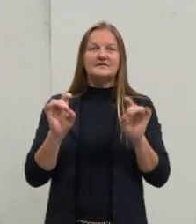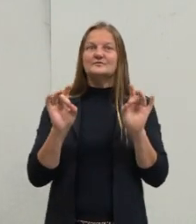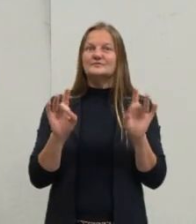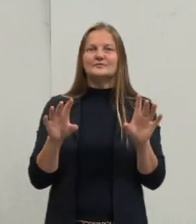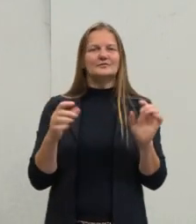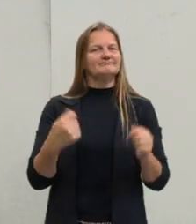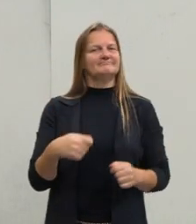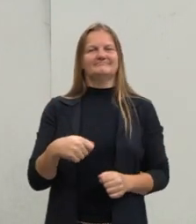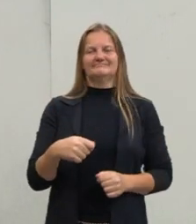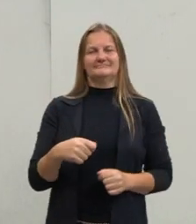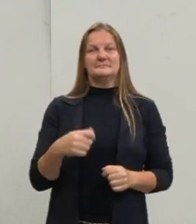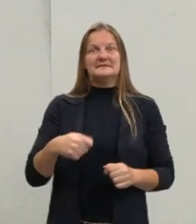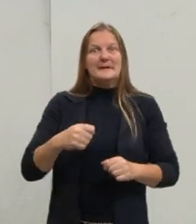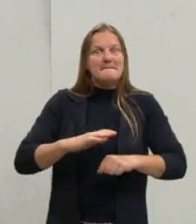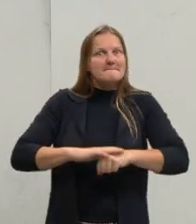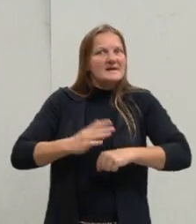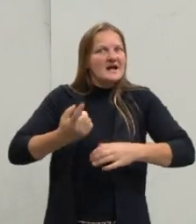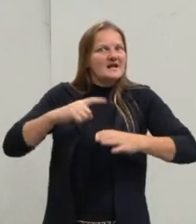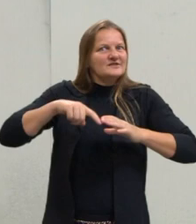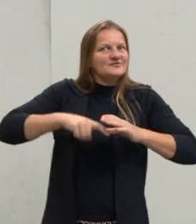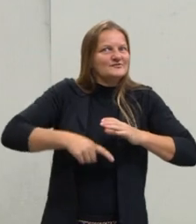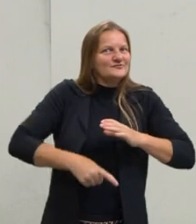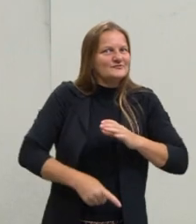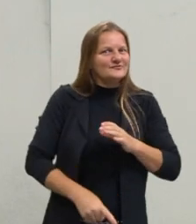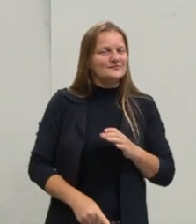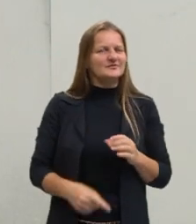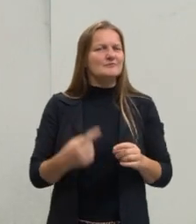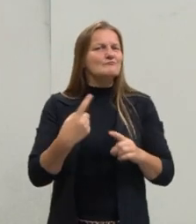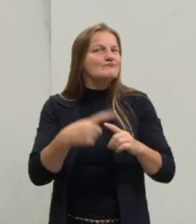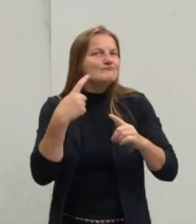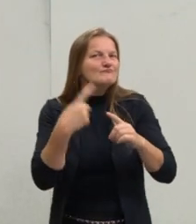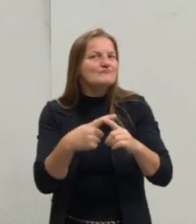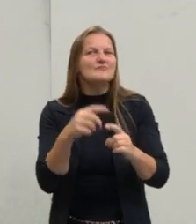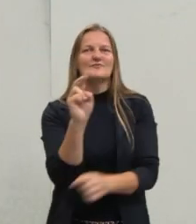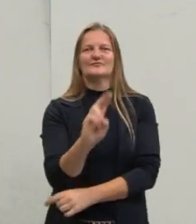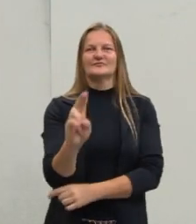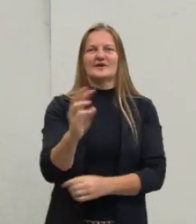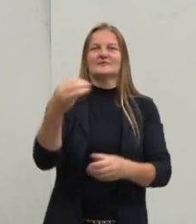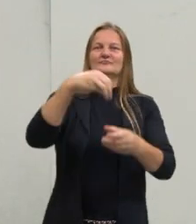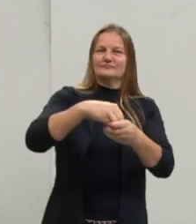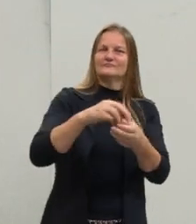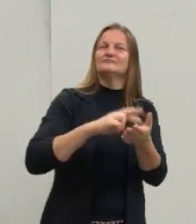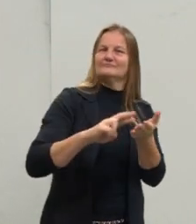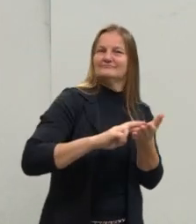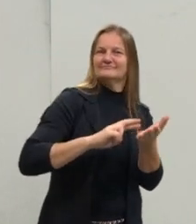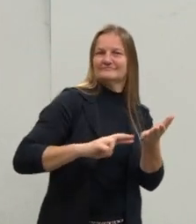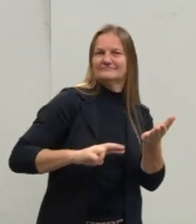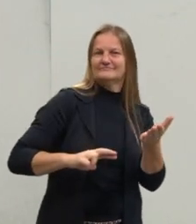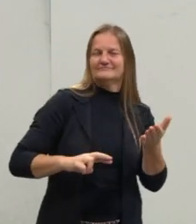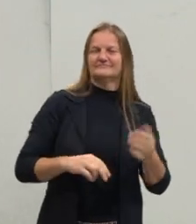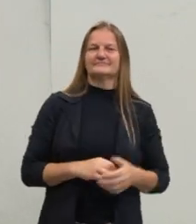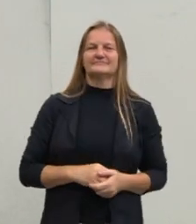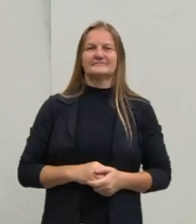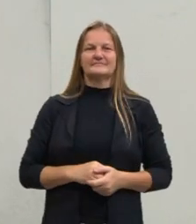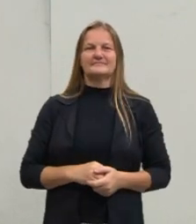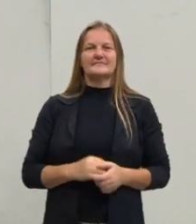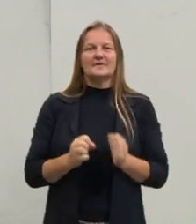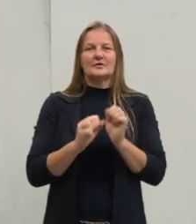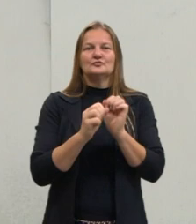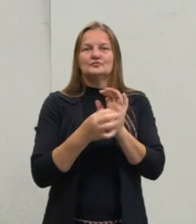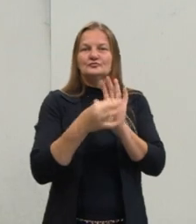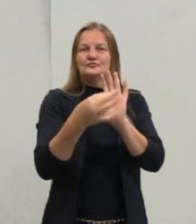suficiente a gente precisa entender o porquê na necessidade do uso deles dentro dessa produção do texto